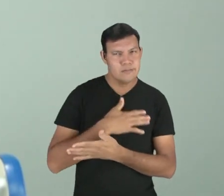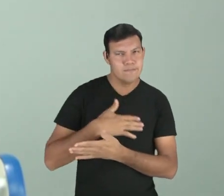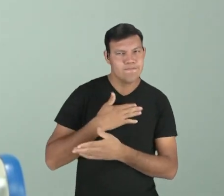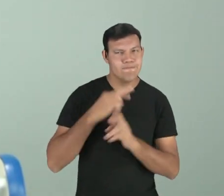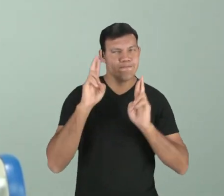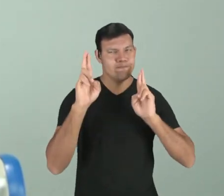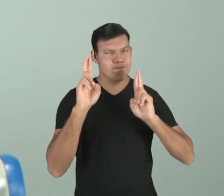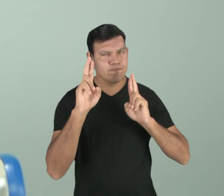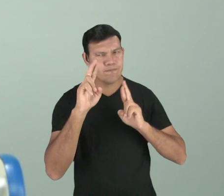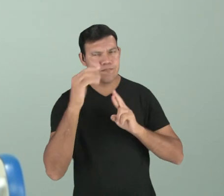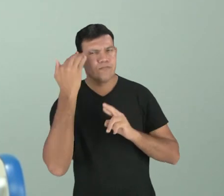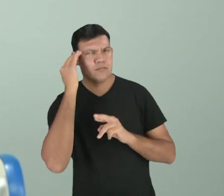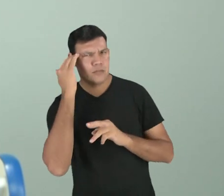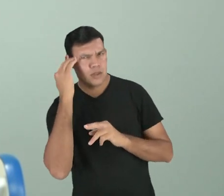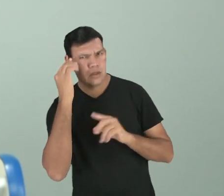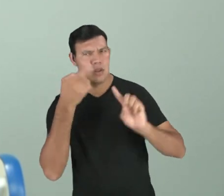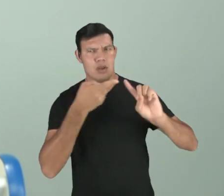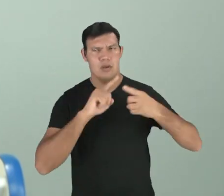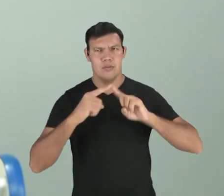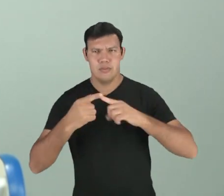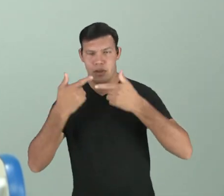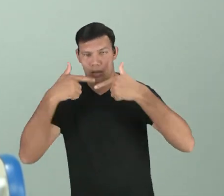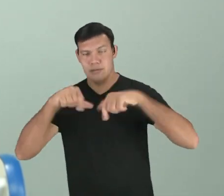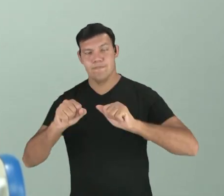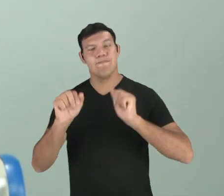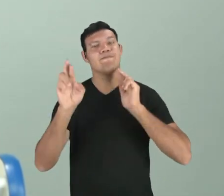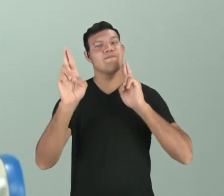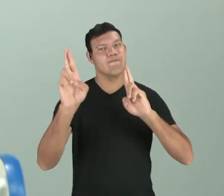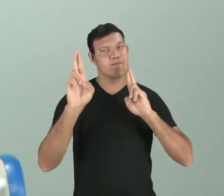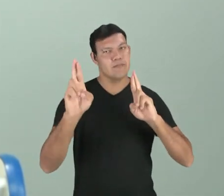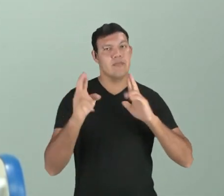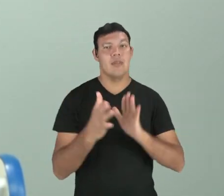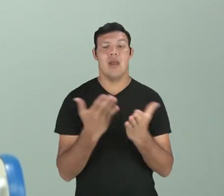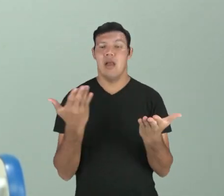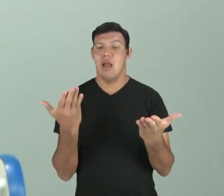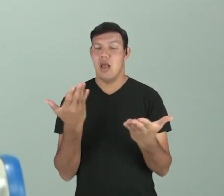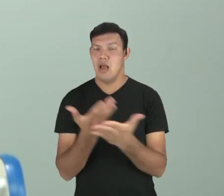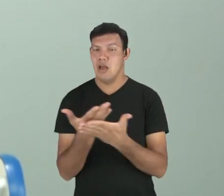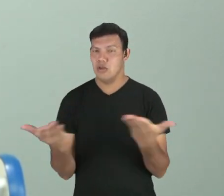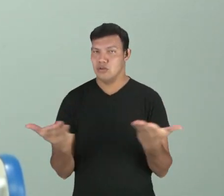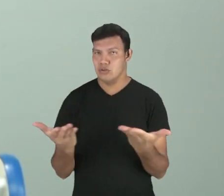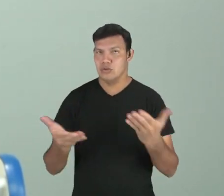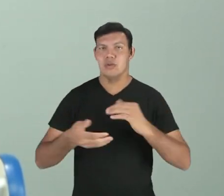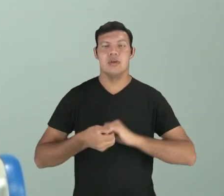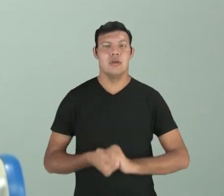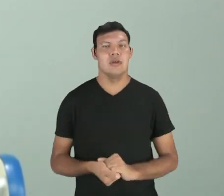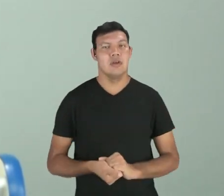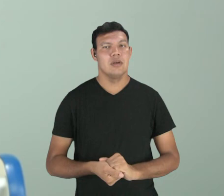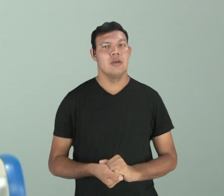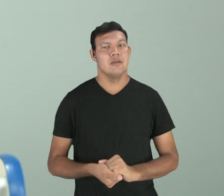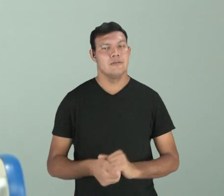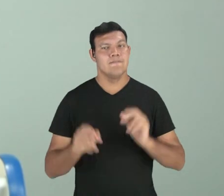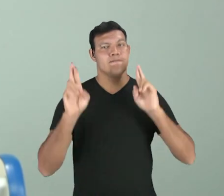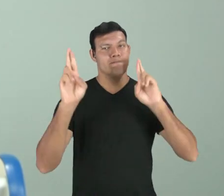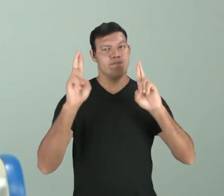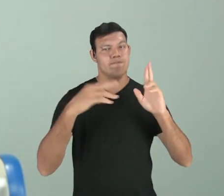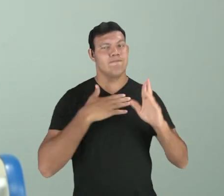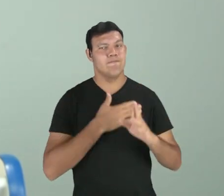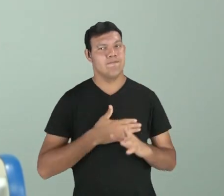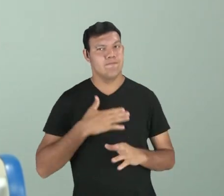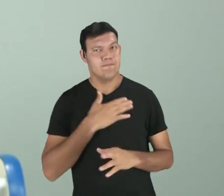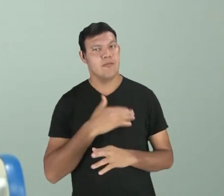para entender as figuras de linguagem? Espero que sim. Essa foi a nossa aula de hoje. Espero que tenham gostado